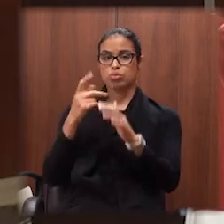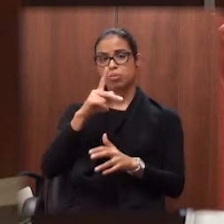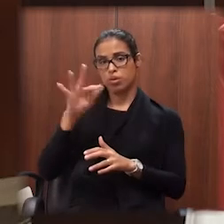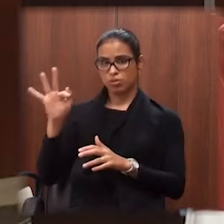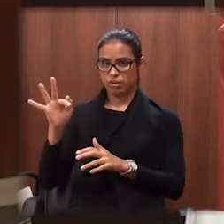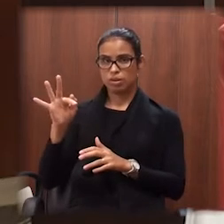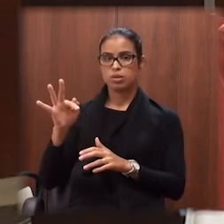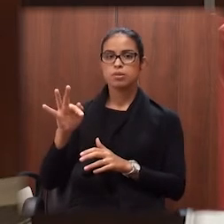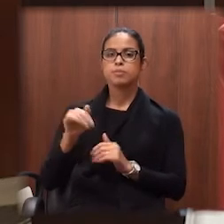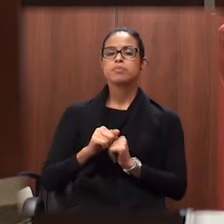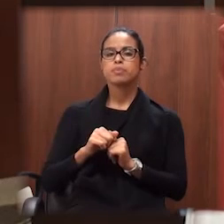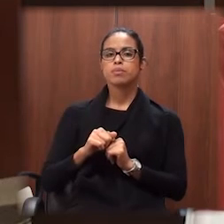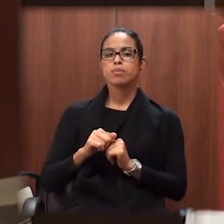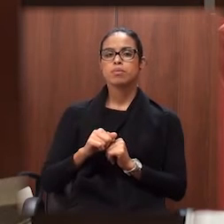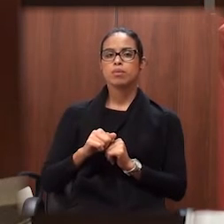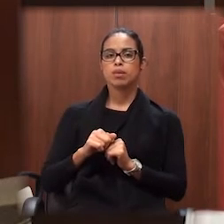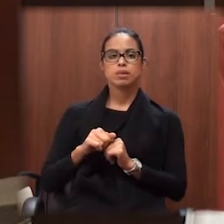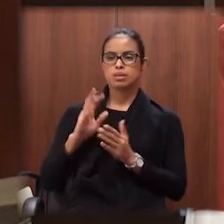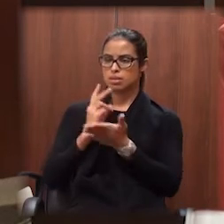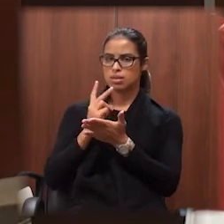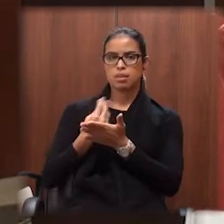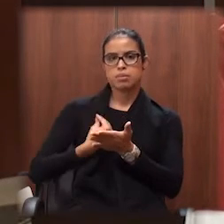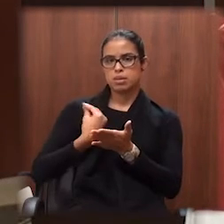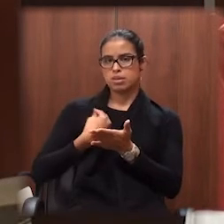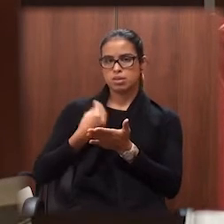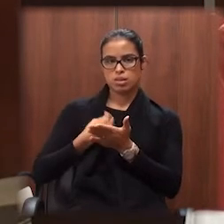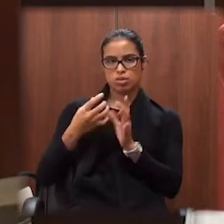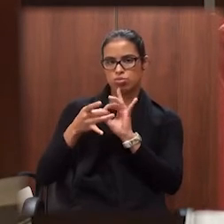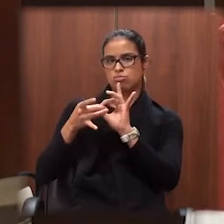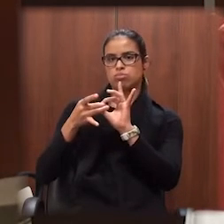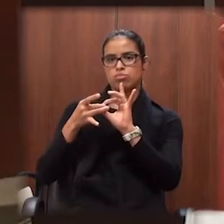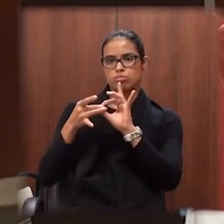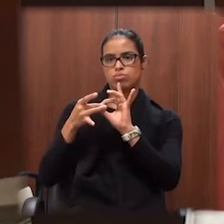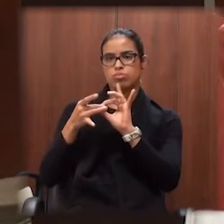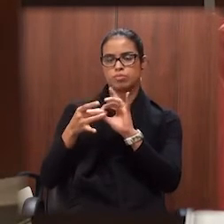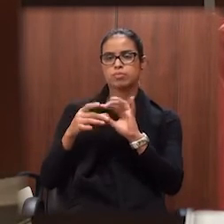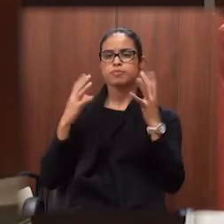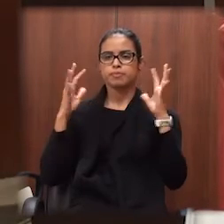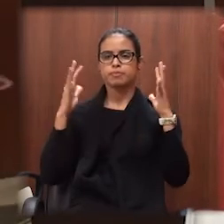Paulo Freire, presente agora e sempre. Uhul!